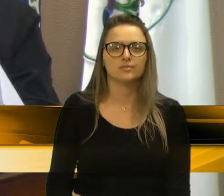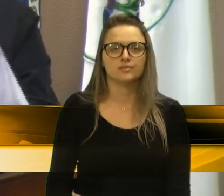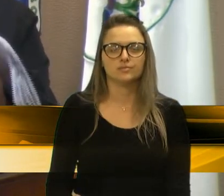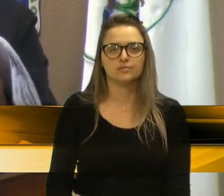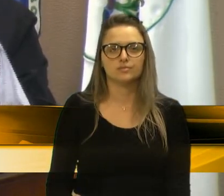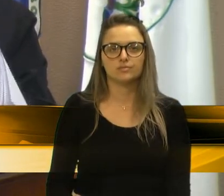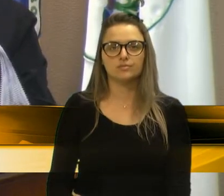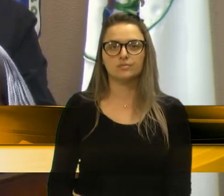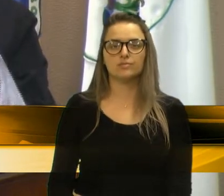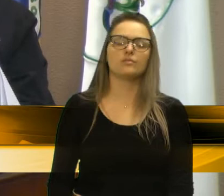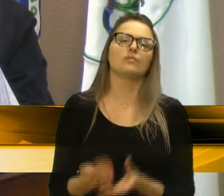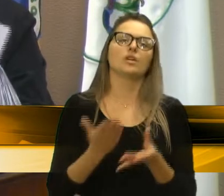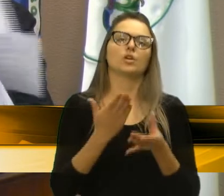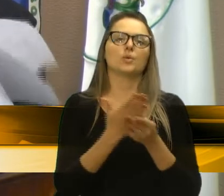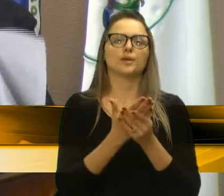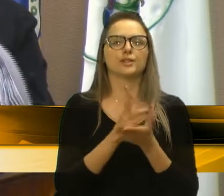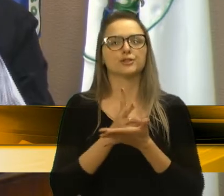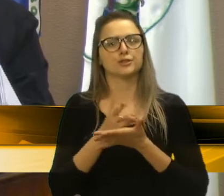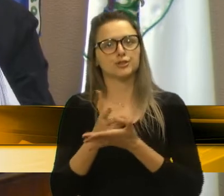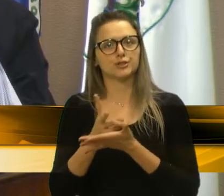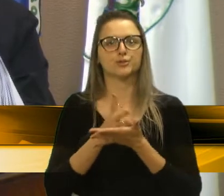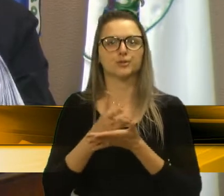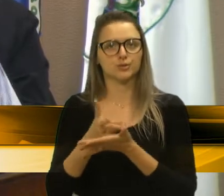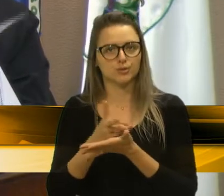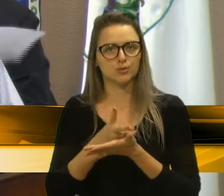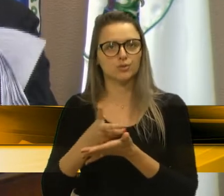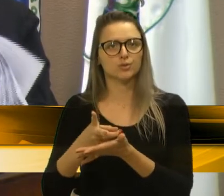E o processo vai.